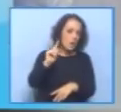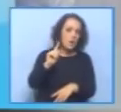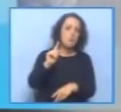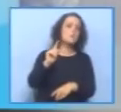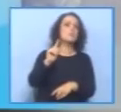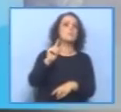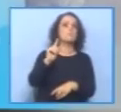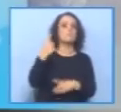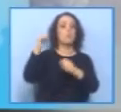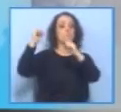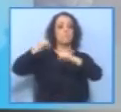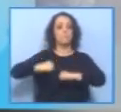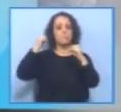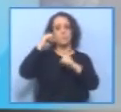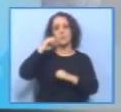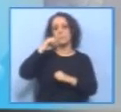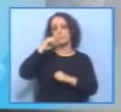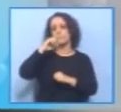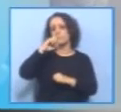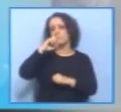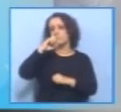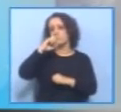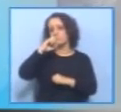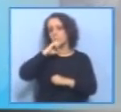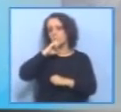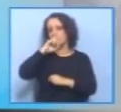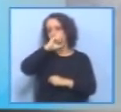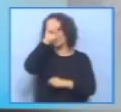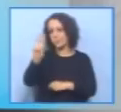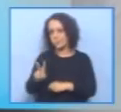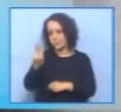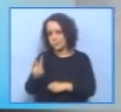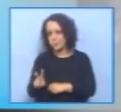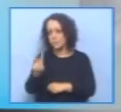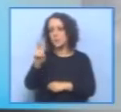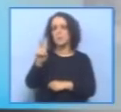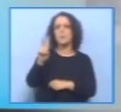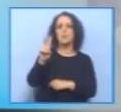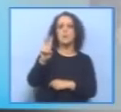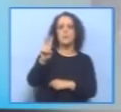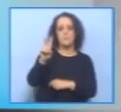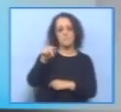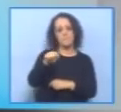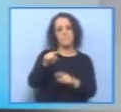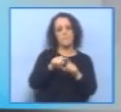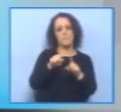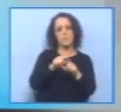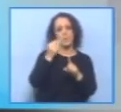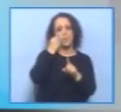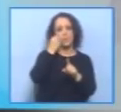digamos, esta doutrina sobre o laicado, os leigos comprometidos na Igreja, no meio do mundo, na sociedade do nosso tempo,